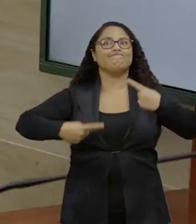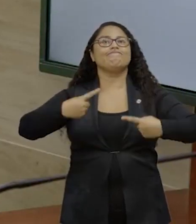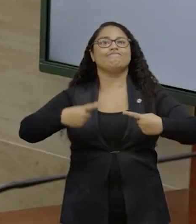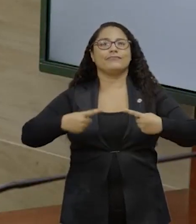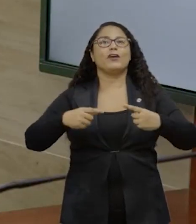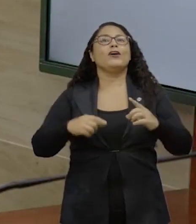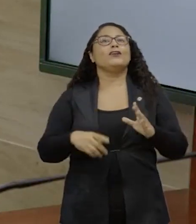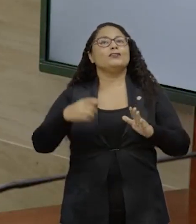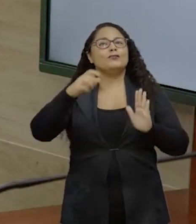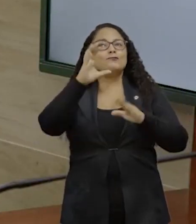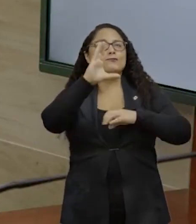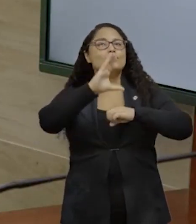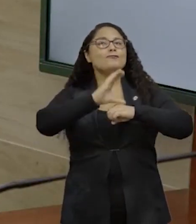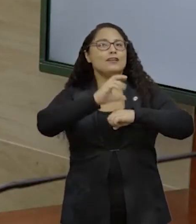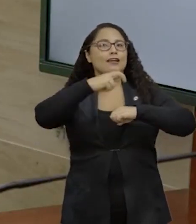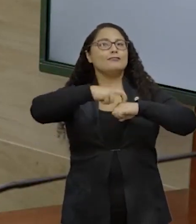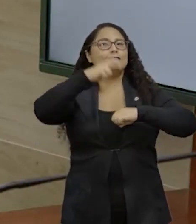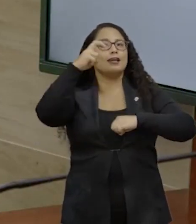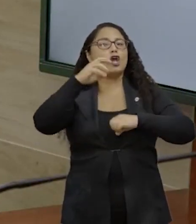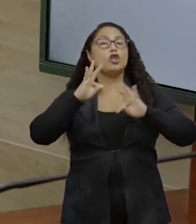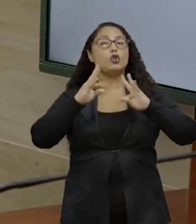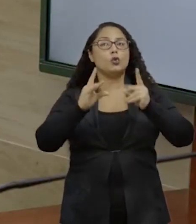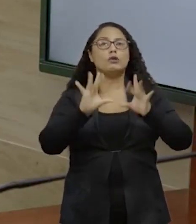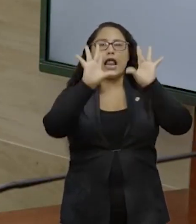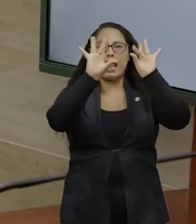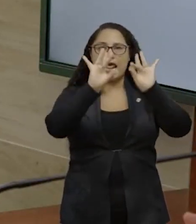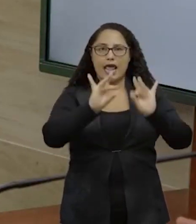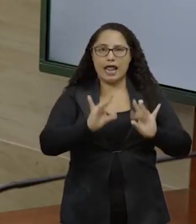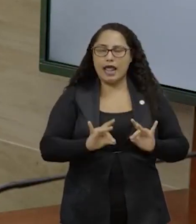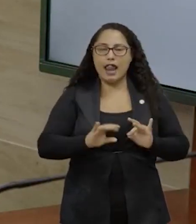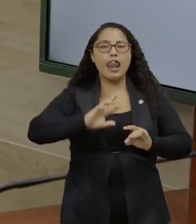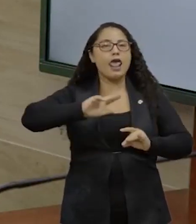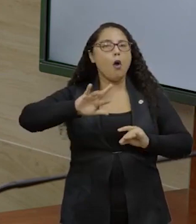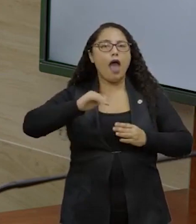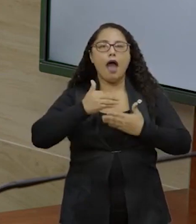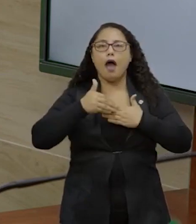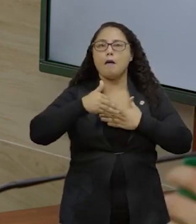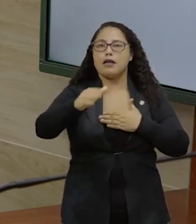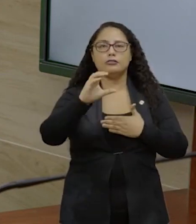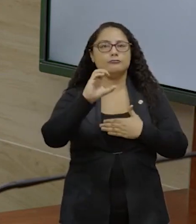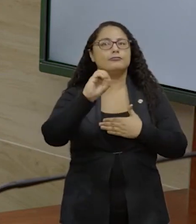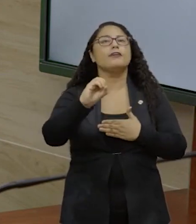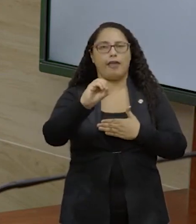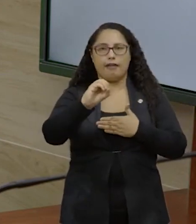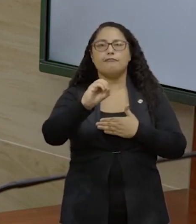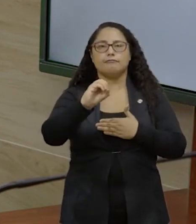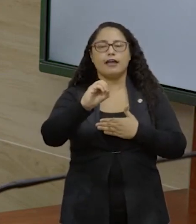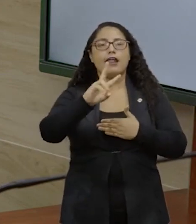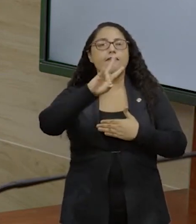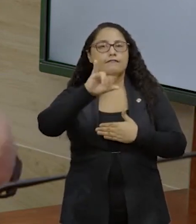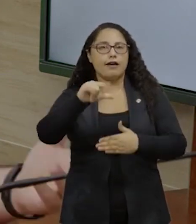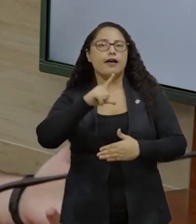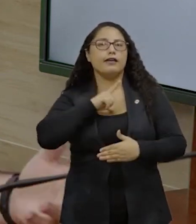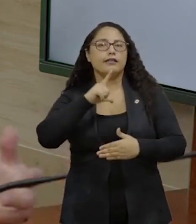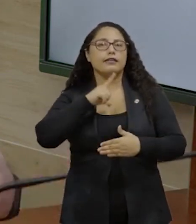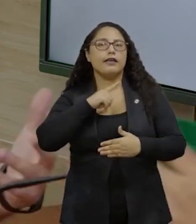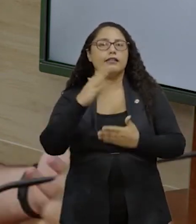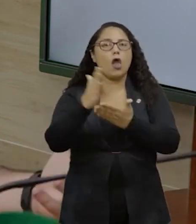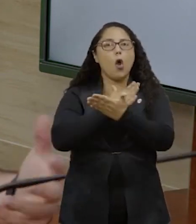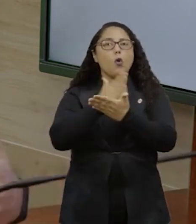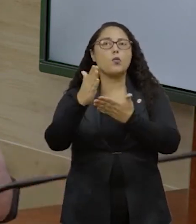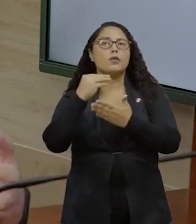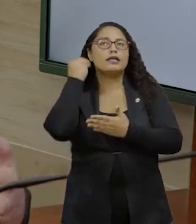ChatGPT. Por quê? Porque tudo aquele que ele escreve não é do zero, né? Ele vai ter que ter tido